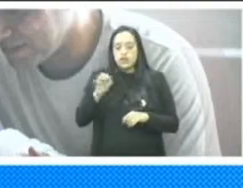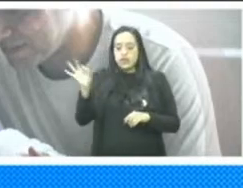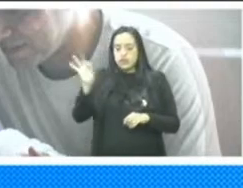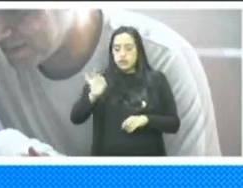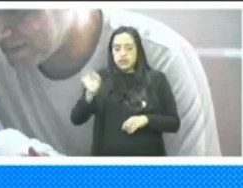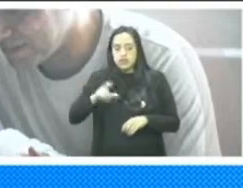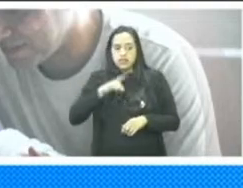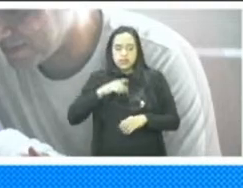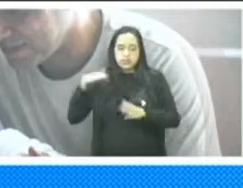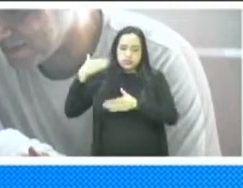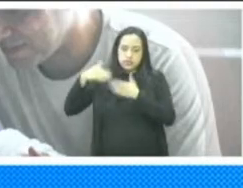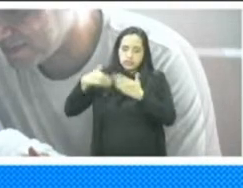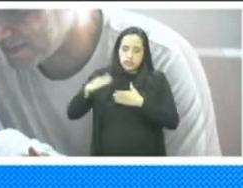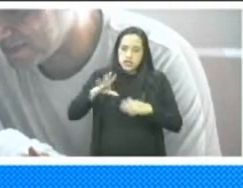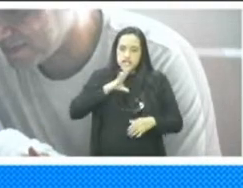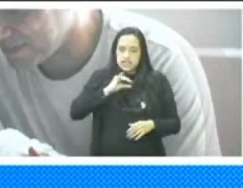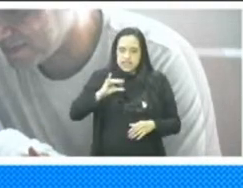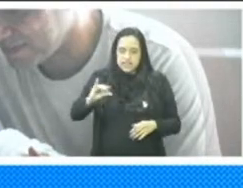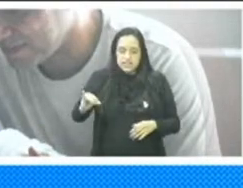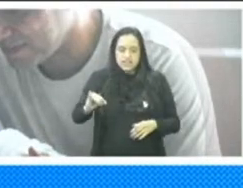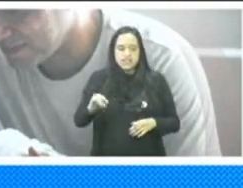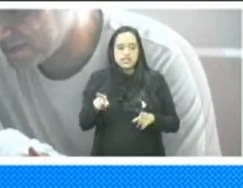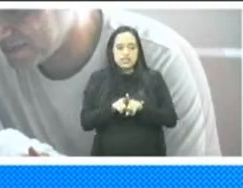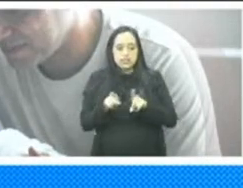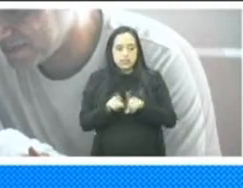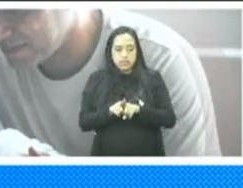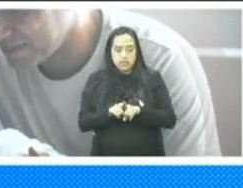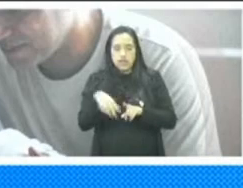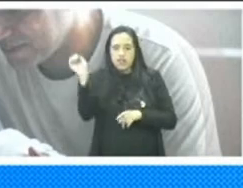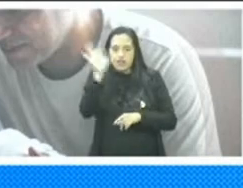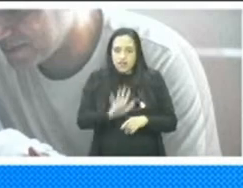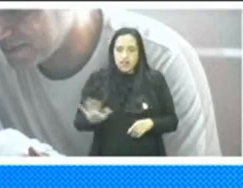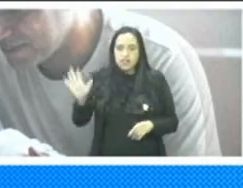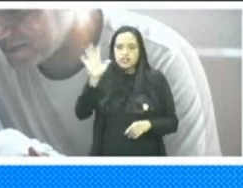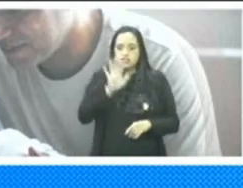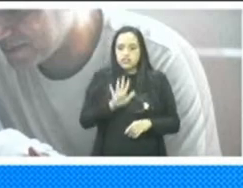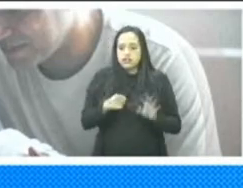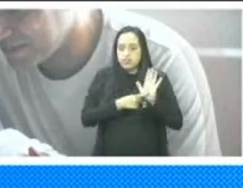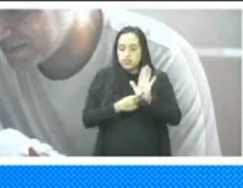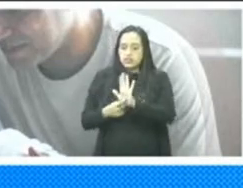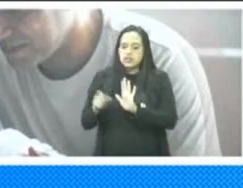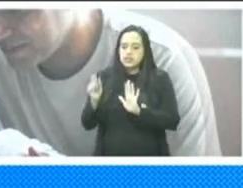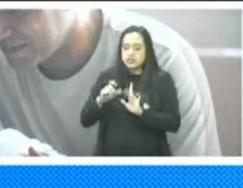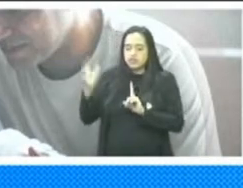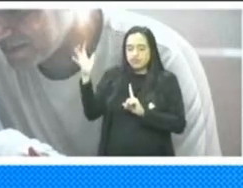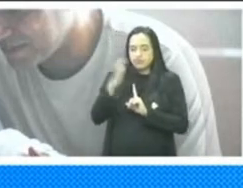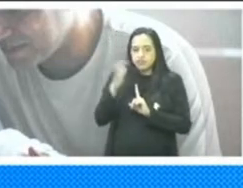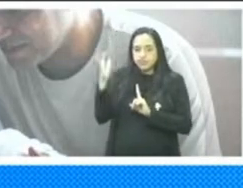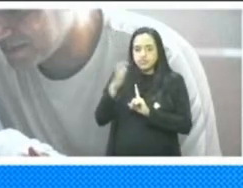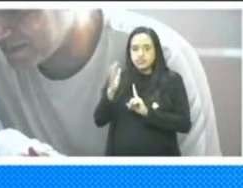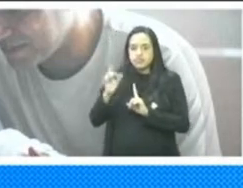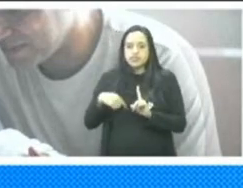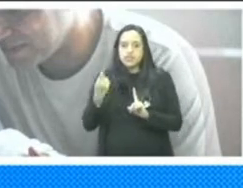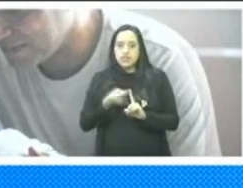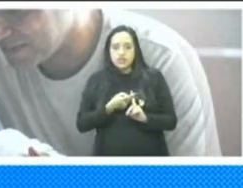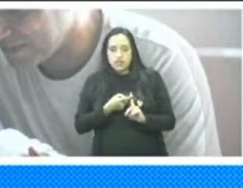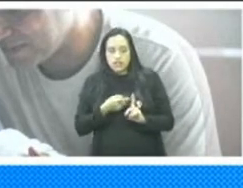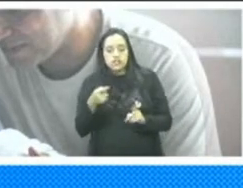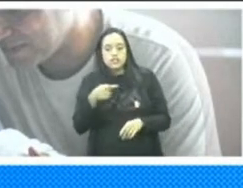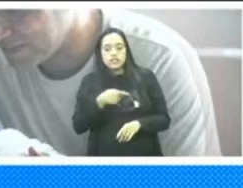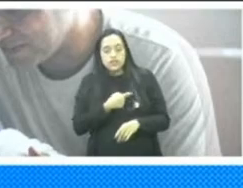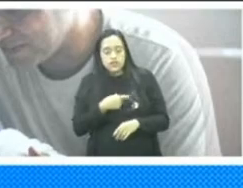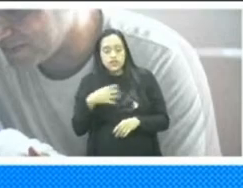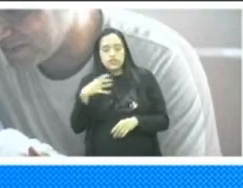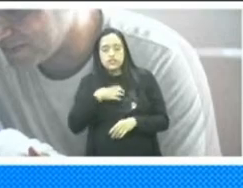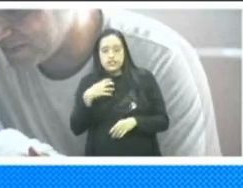temos uma produção científica, né, também nacional, mostrando o impacto da nossa forma de implementar